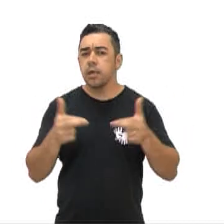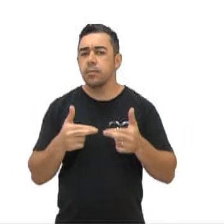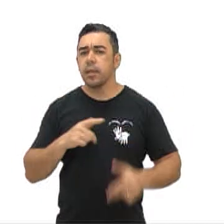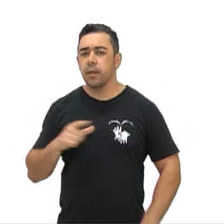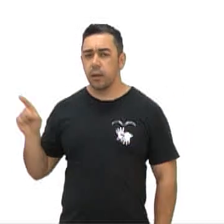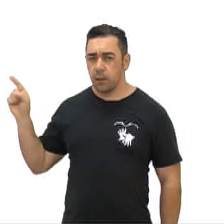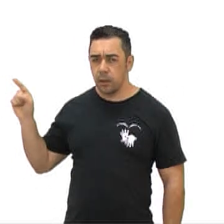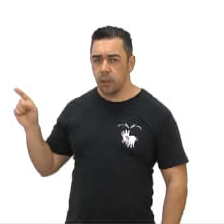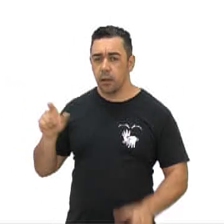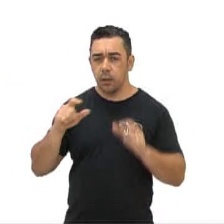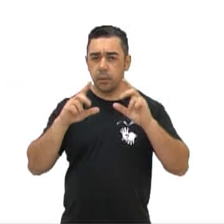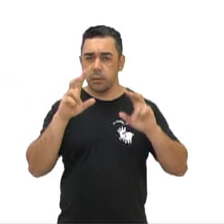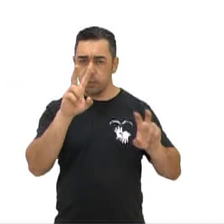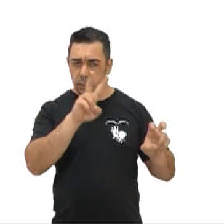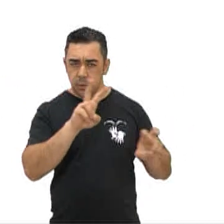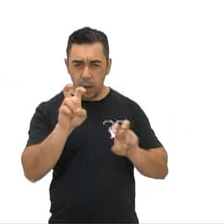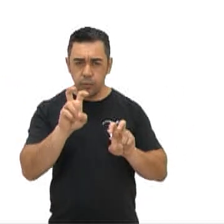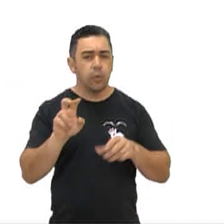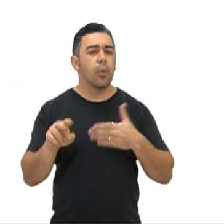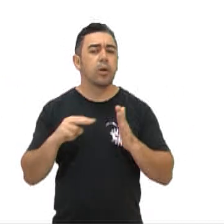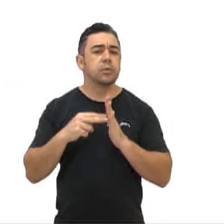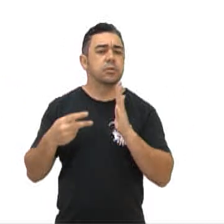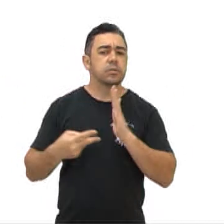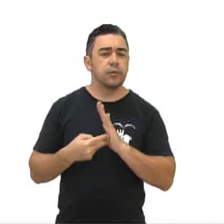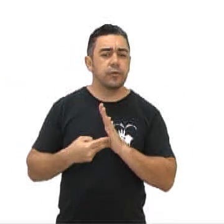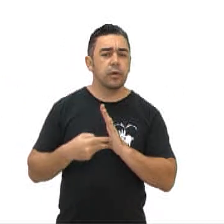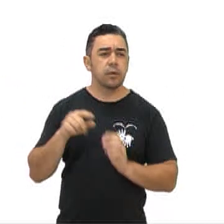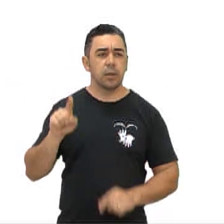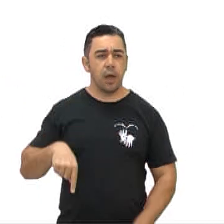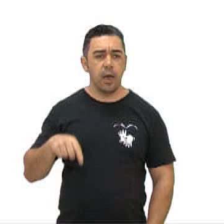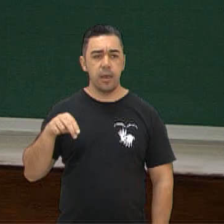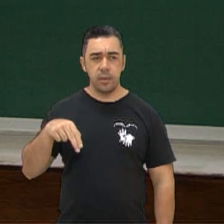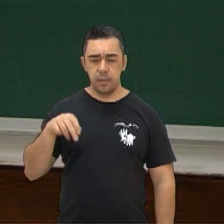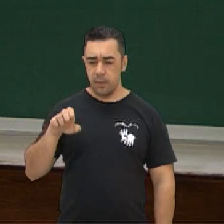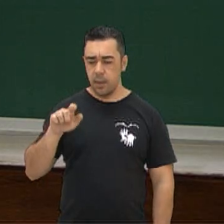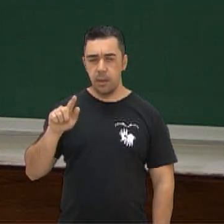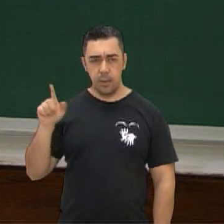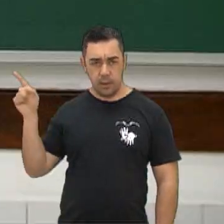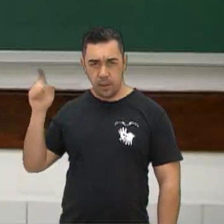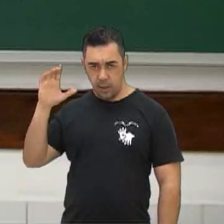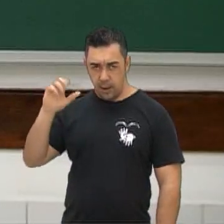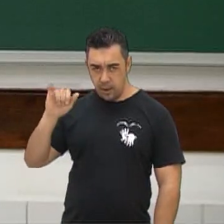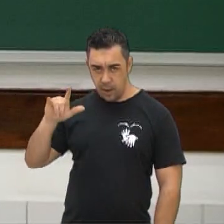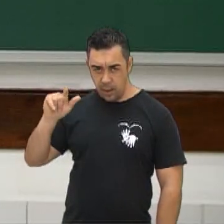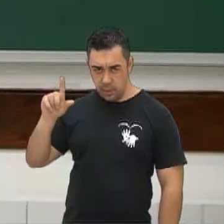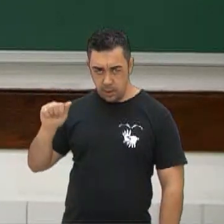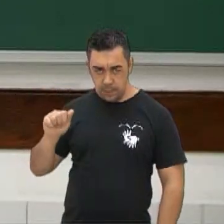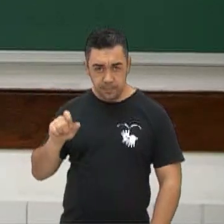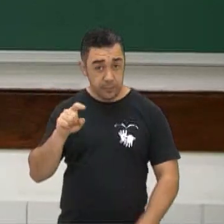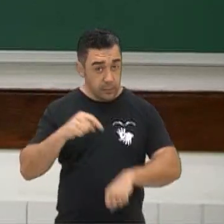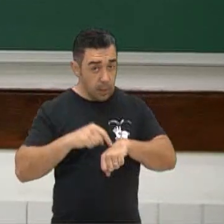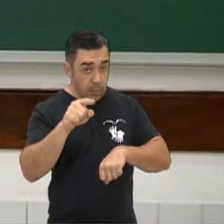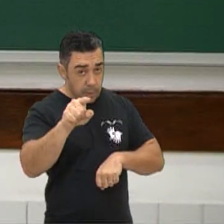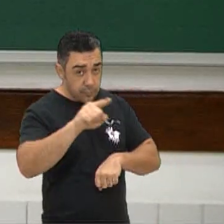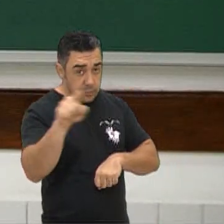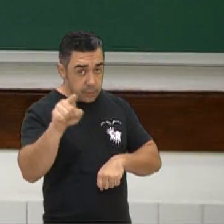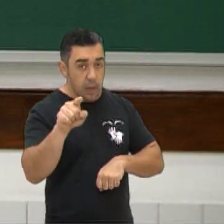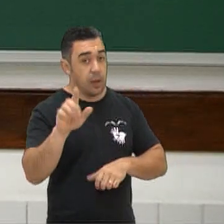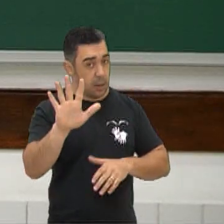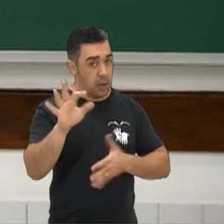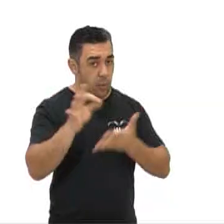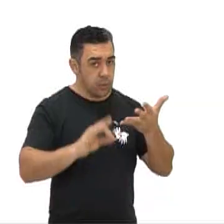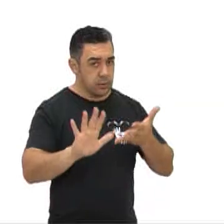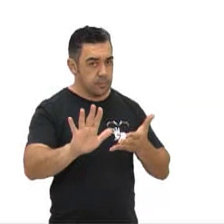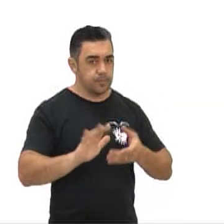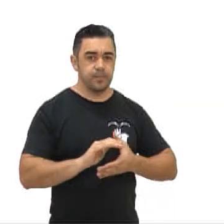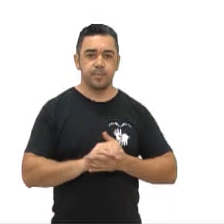nessa estrofe e qual o significado da palavra negritada? Um tempinho para vocês, eu já volto comentando o